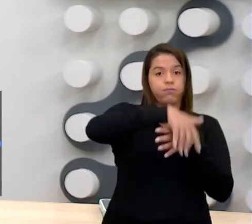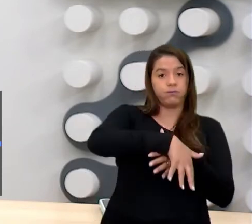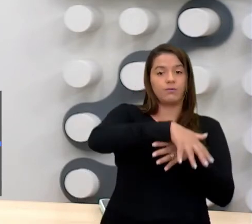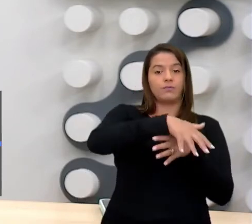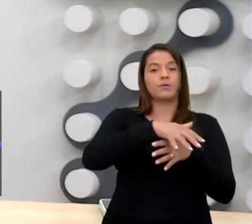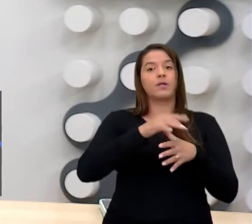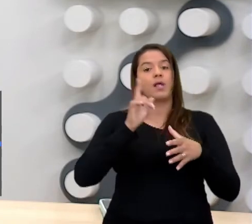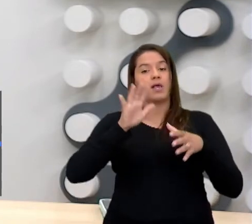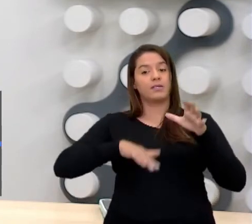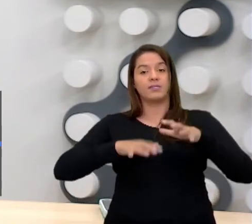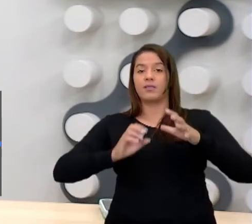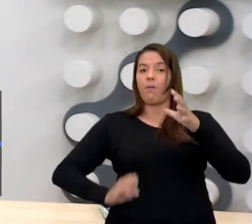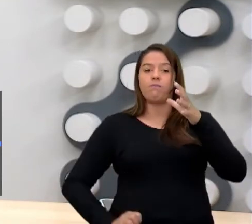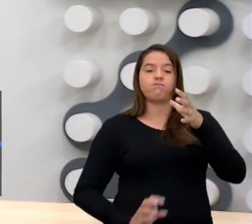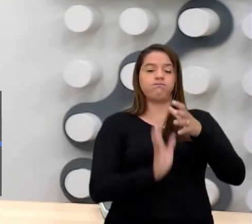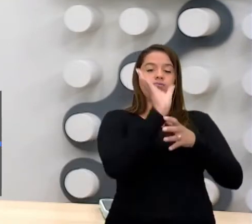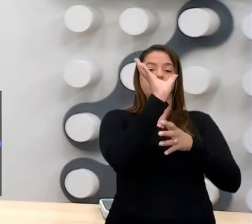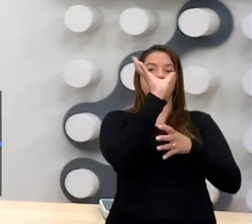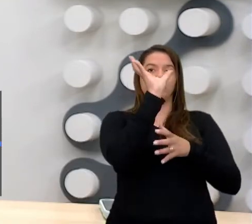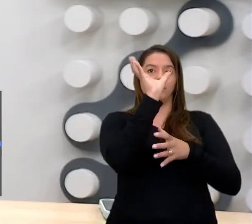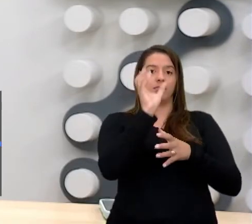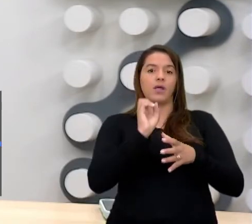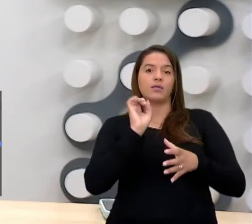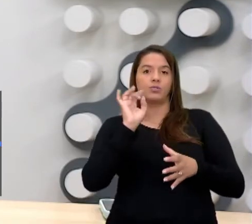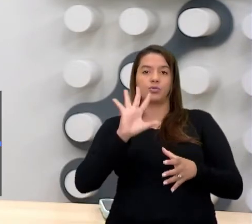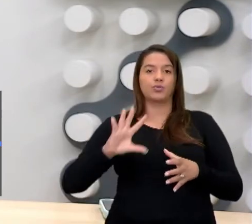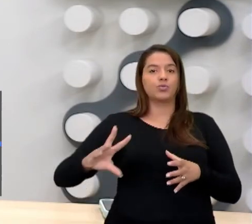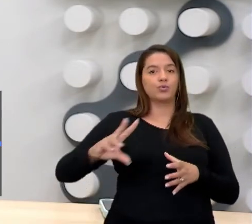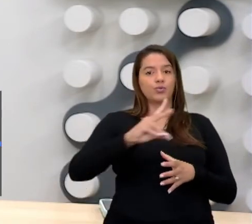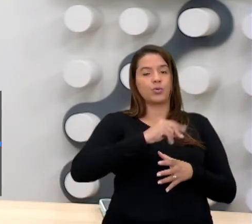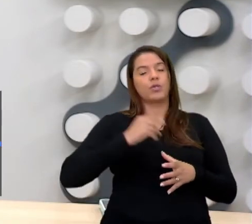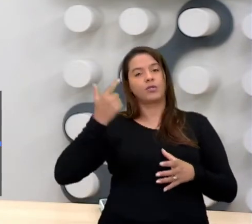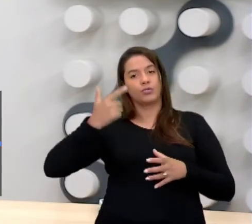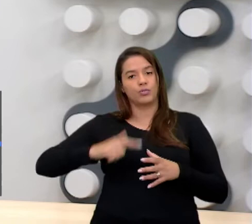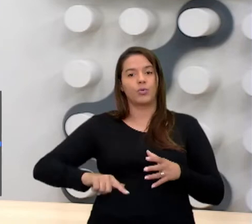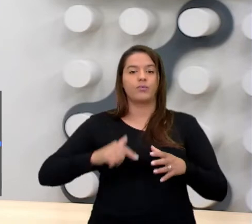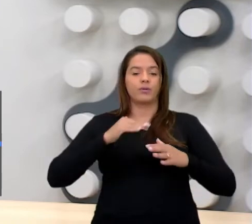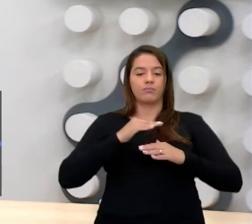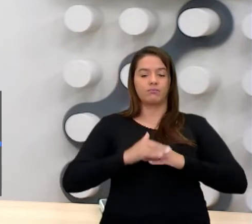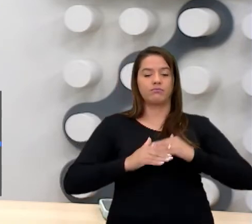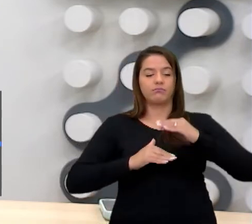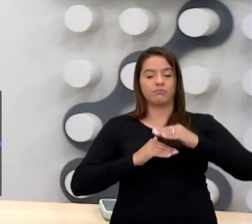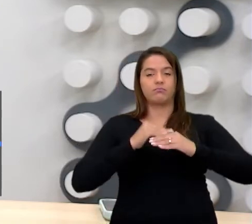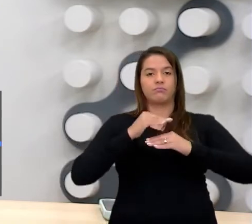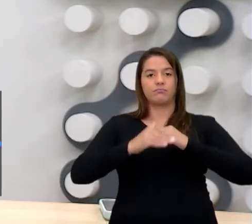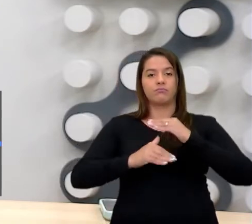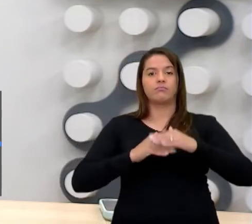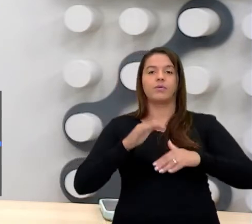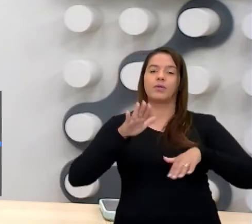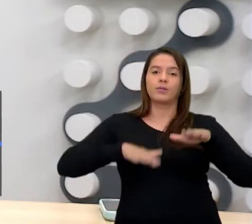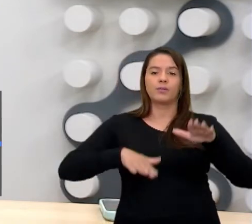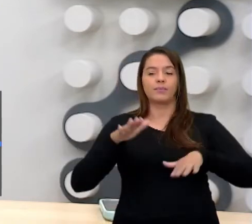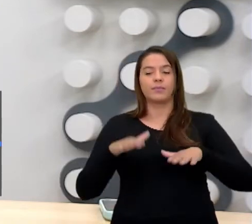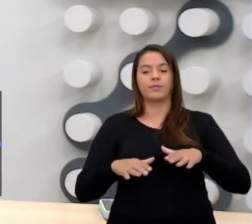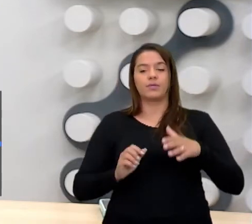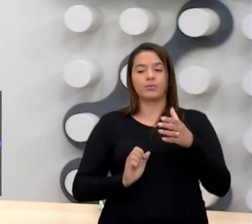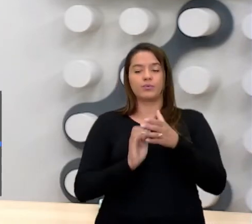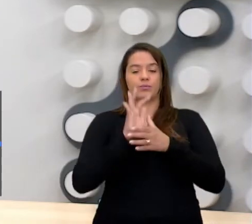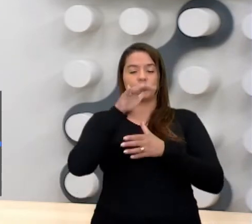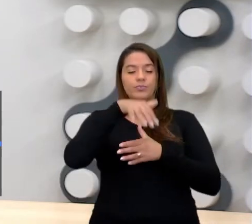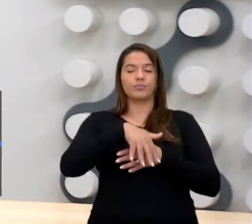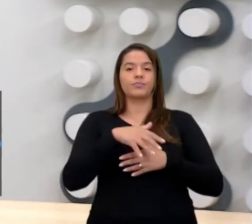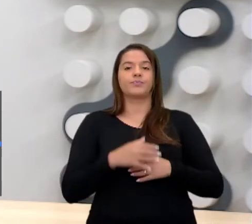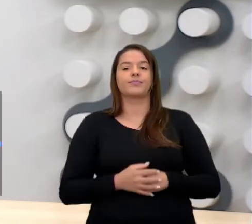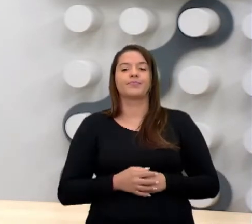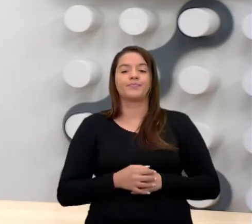o vulcão ele explode toda a sua base dele, e aí vai se formando novamente, né, dependendo aí do seu vulcão. Vamos colocar lá na tela,